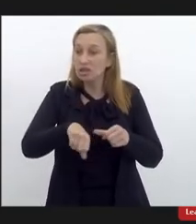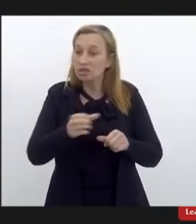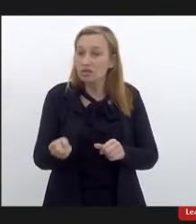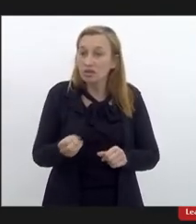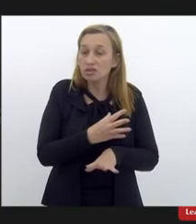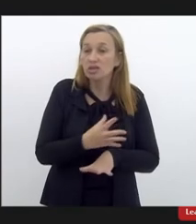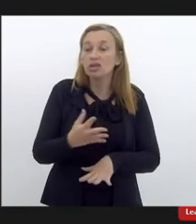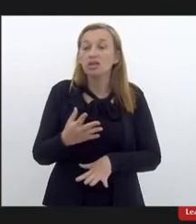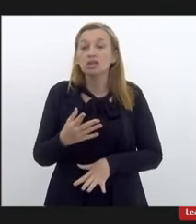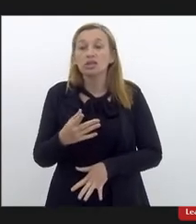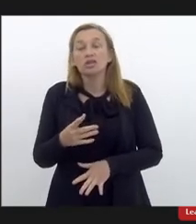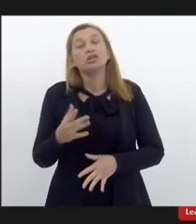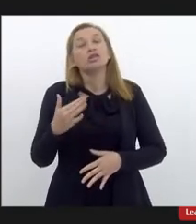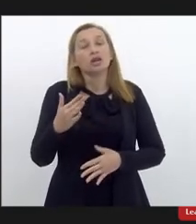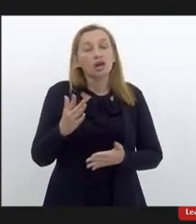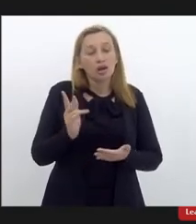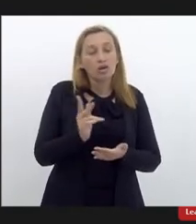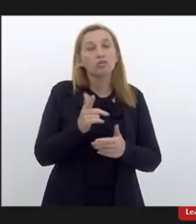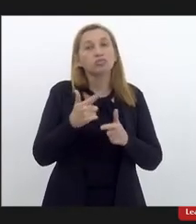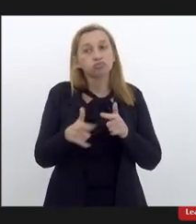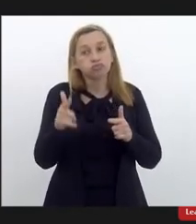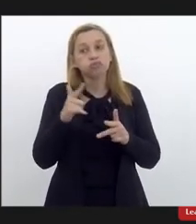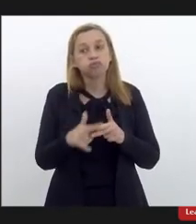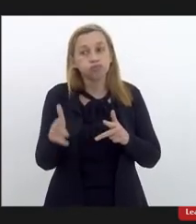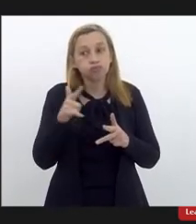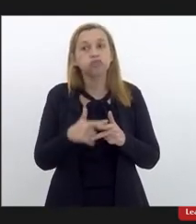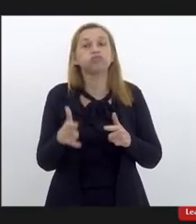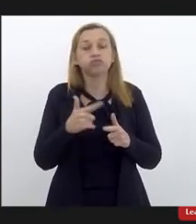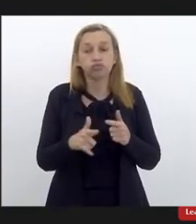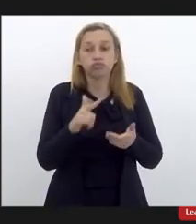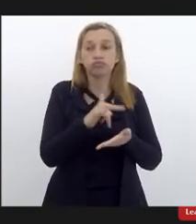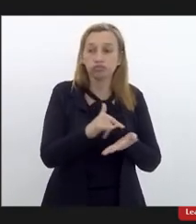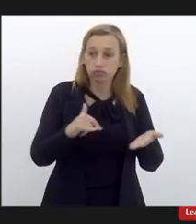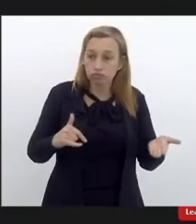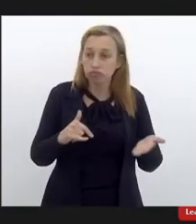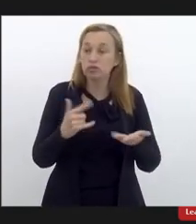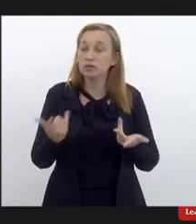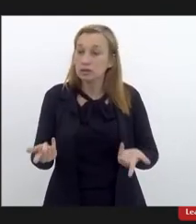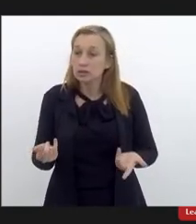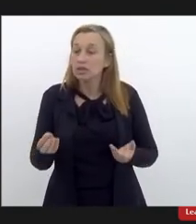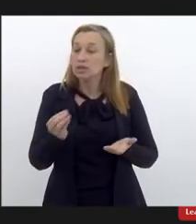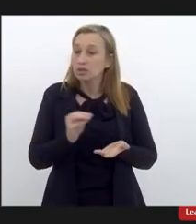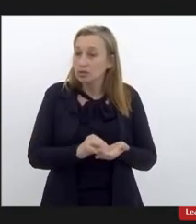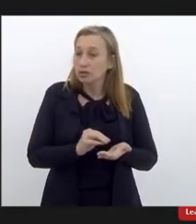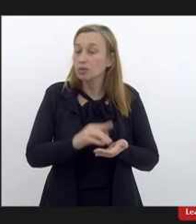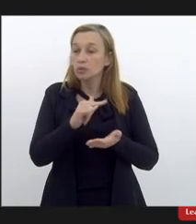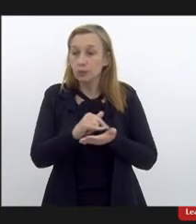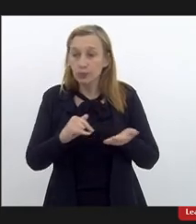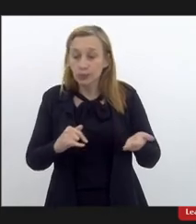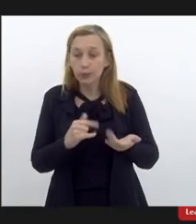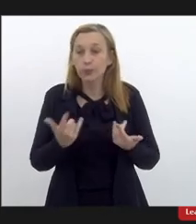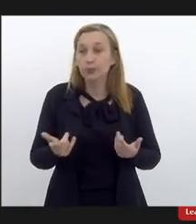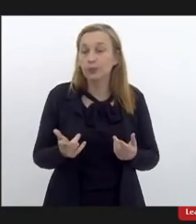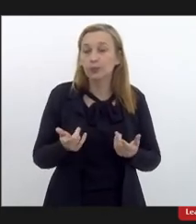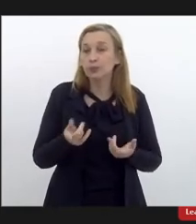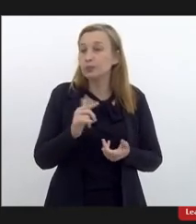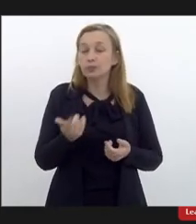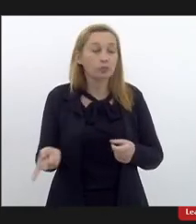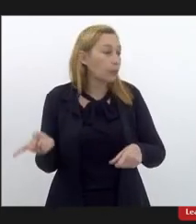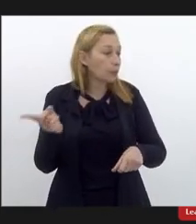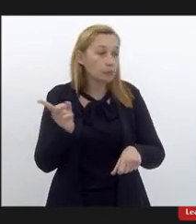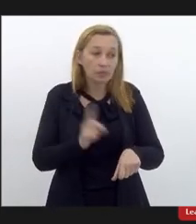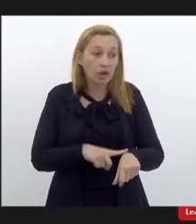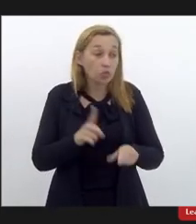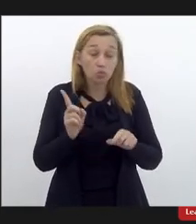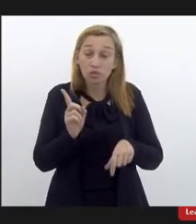gente vem tendo algum tipo de problema por conta de documentação, pendência, etc. Não se tem um prazo determinado